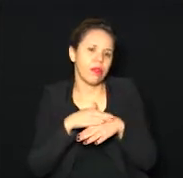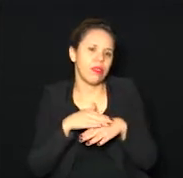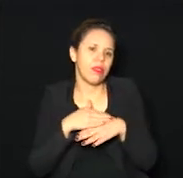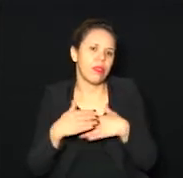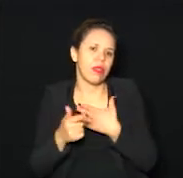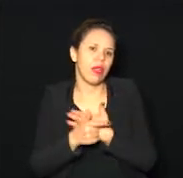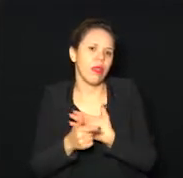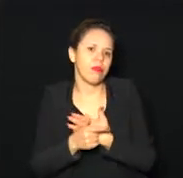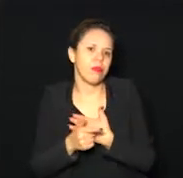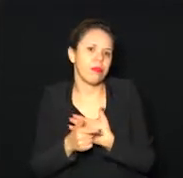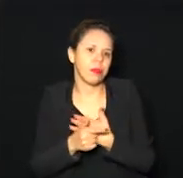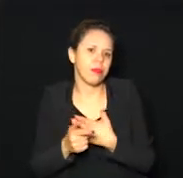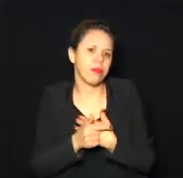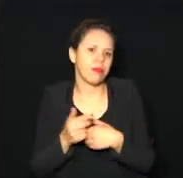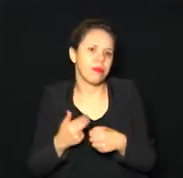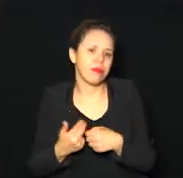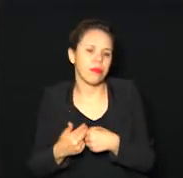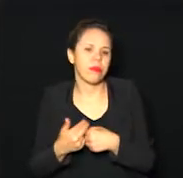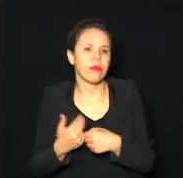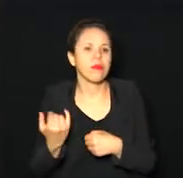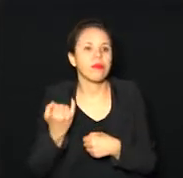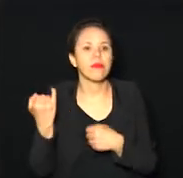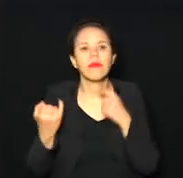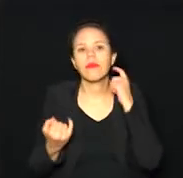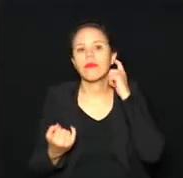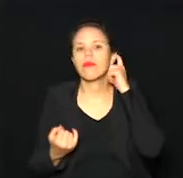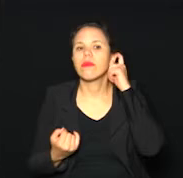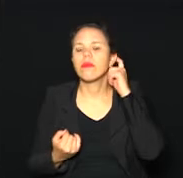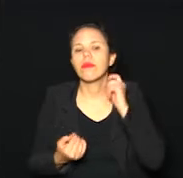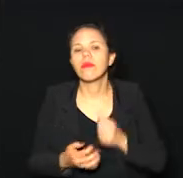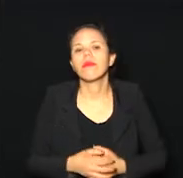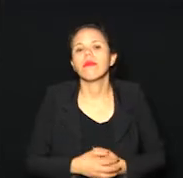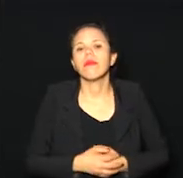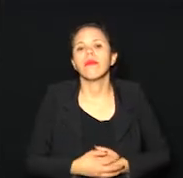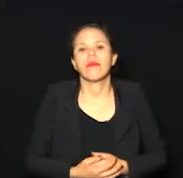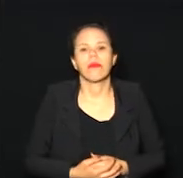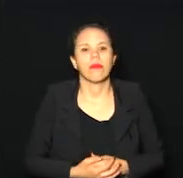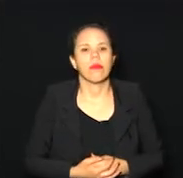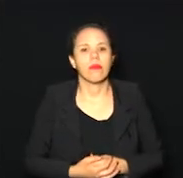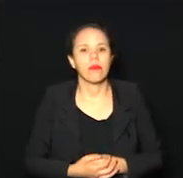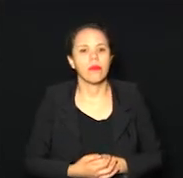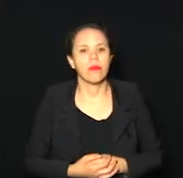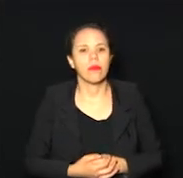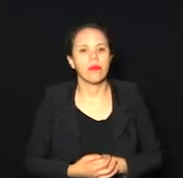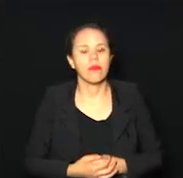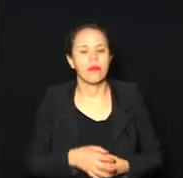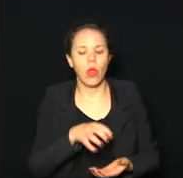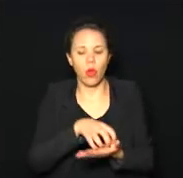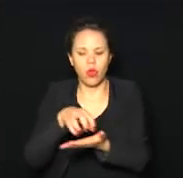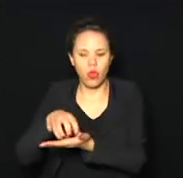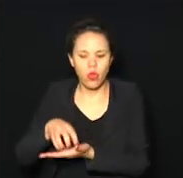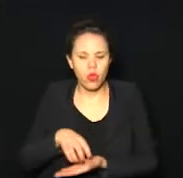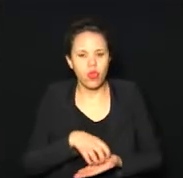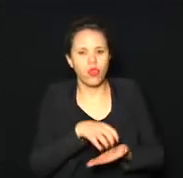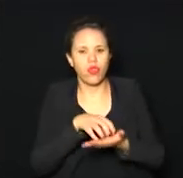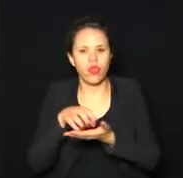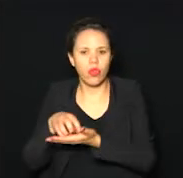da universidade, a importância da universidade e dos órgãos da universidade